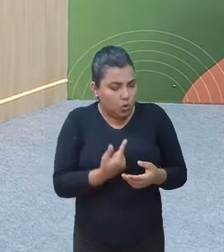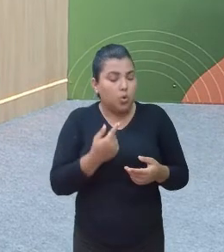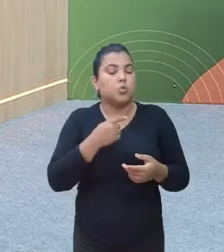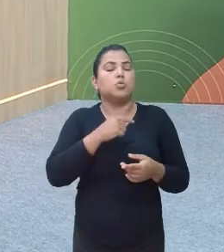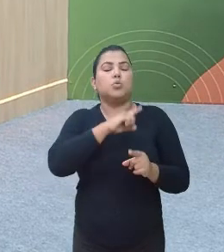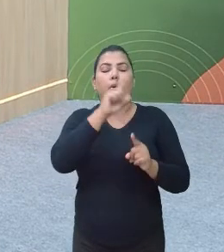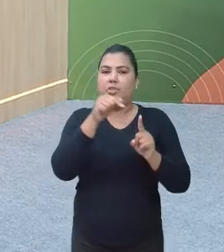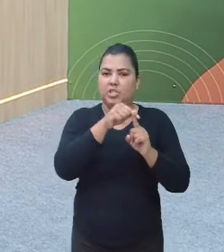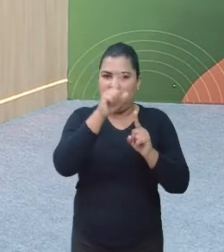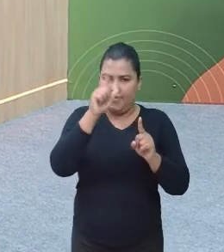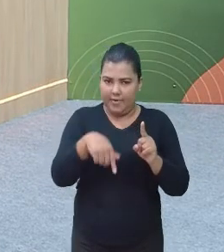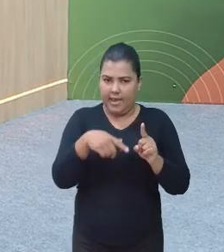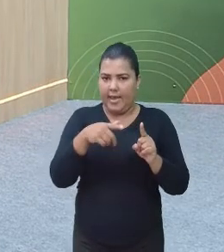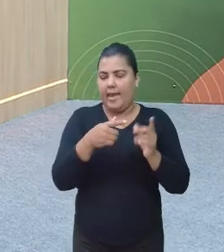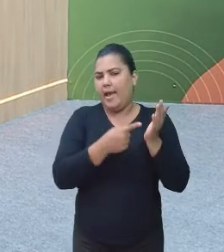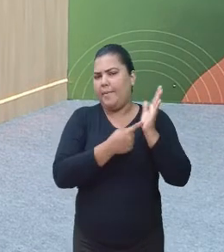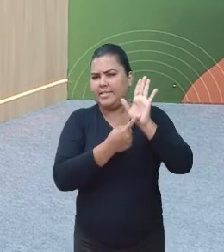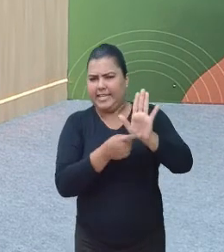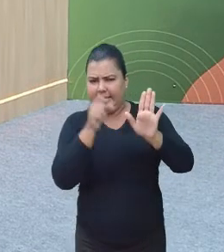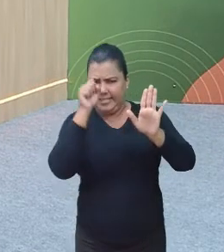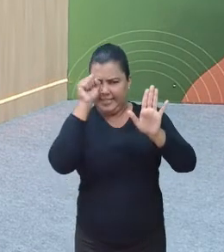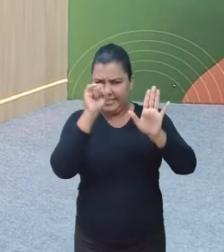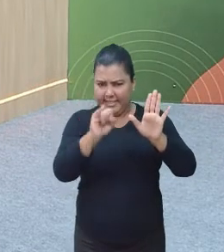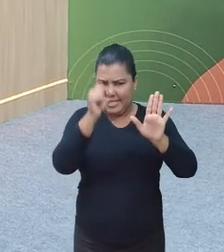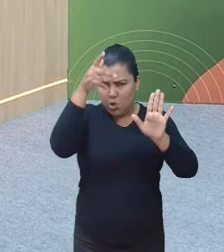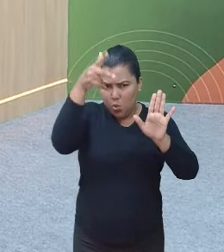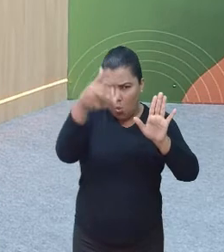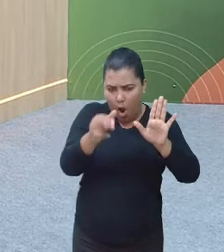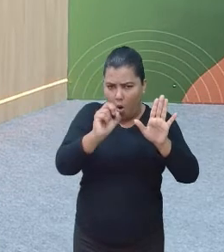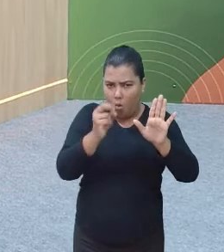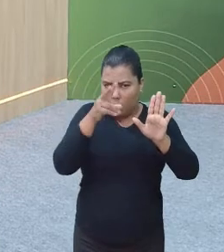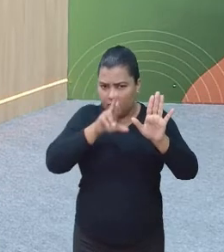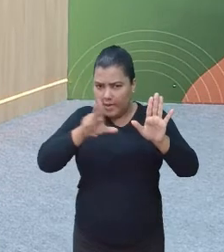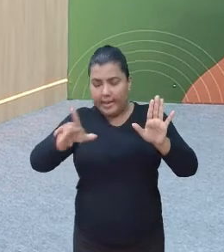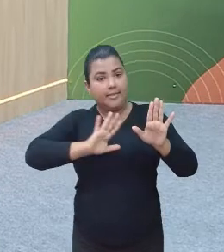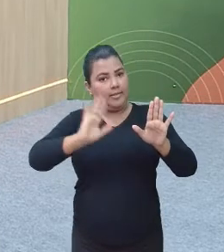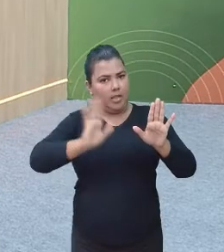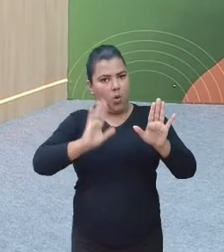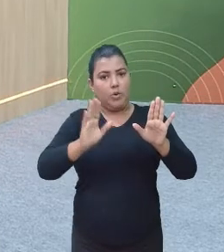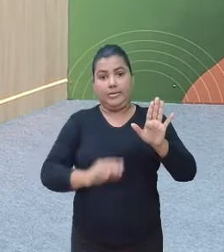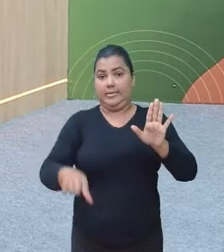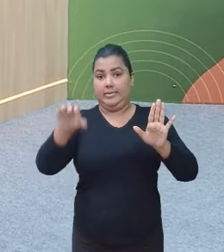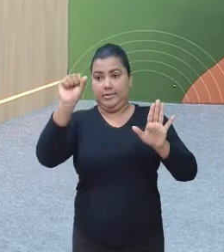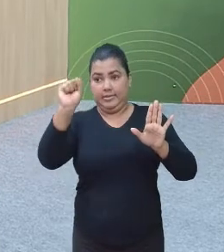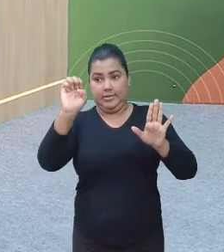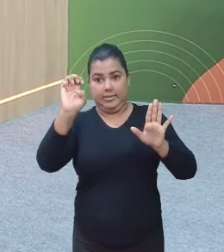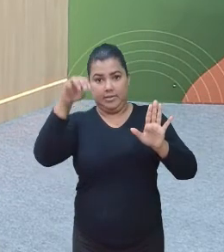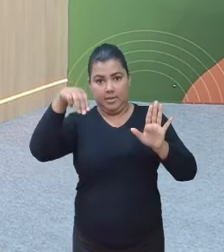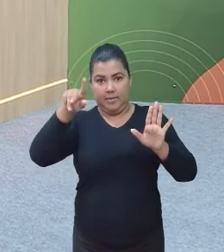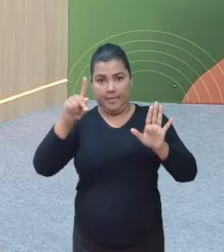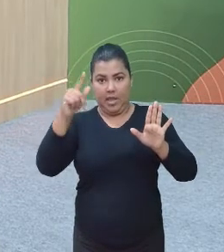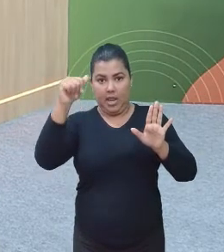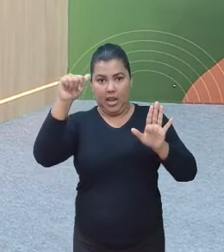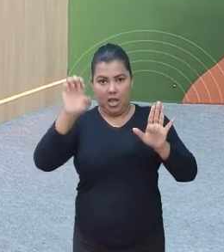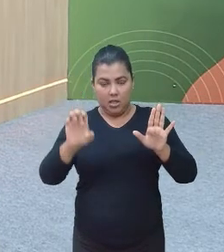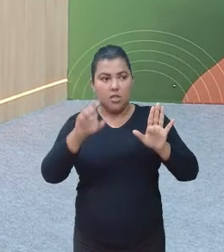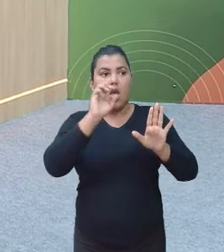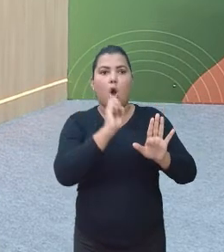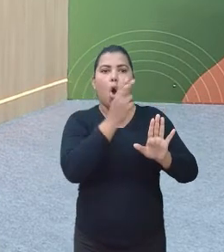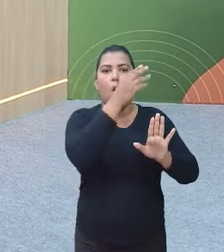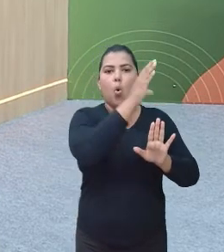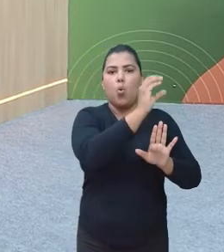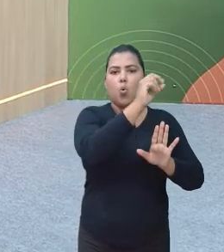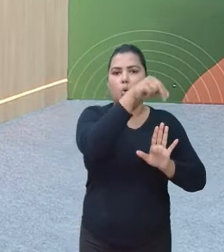ou são diferentes. A gente quer saber se elas são semelhantes ou congruentes, tá certo? Eu diria que a gente vai tentar dar um